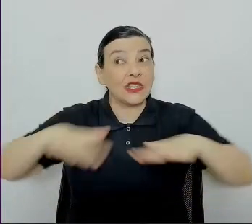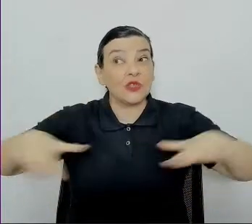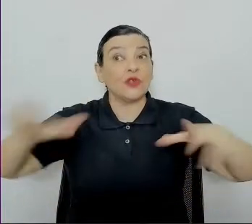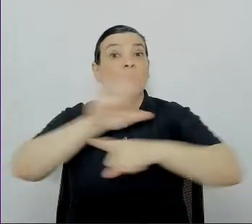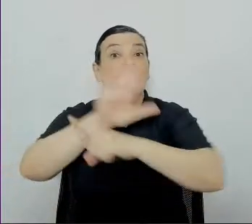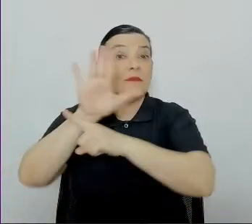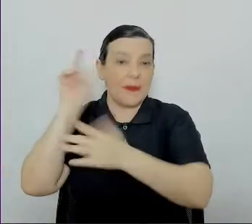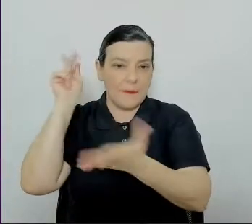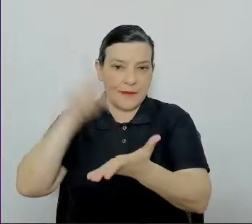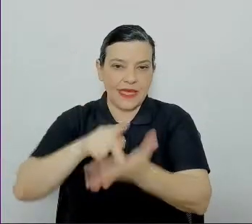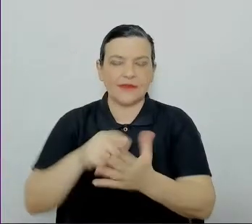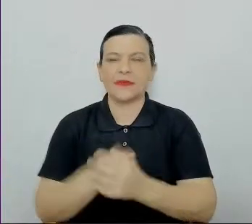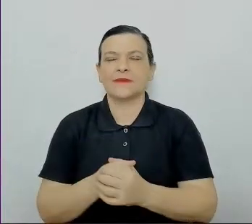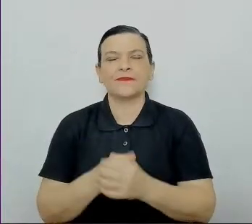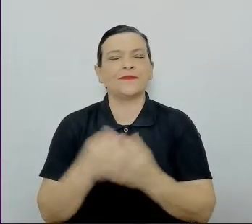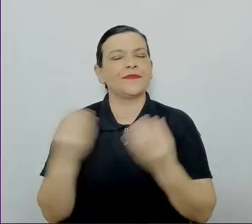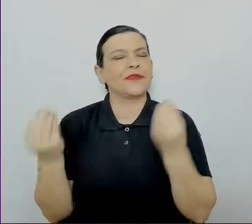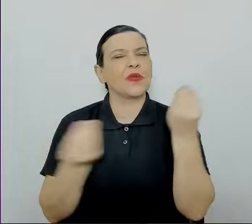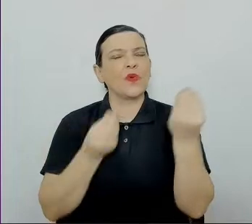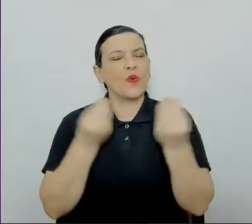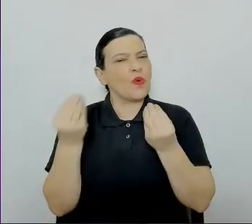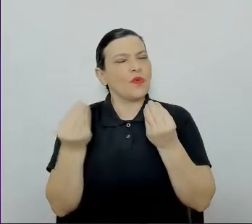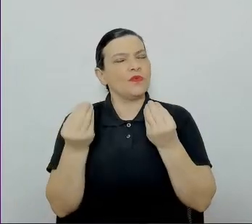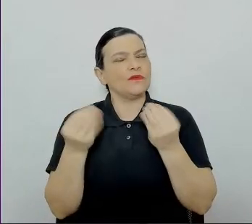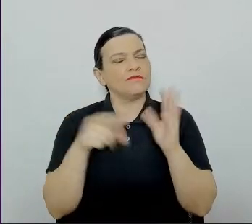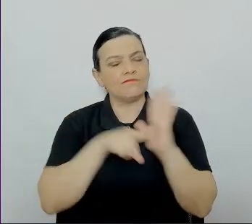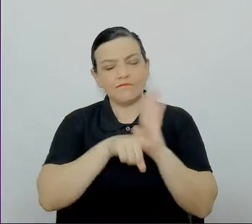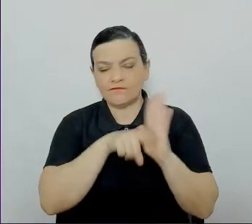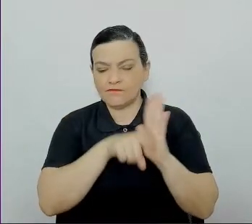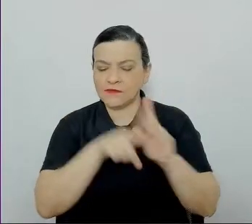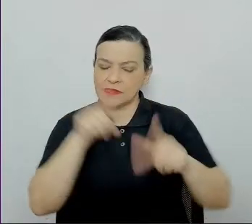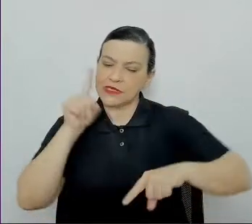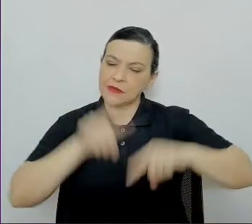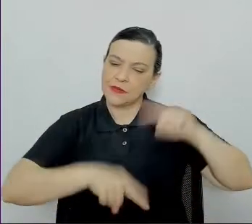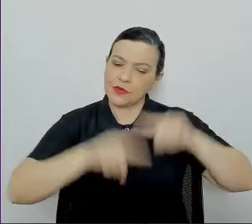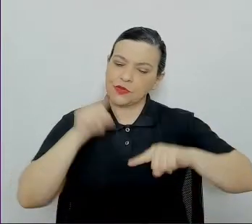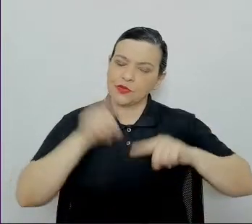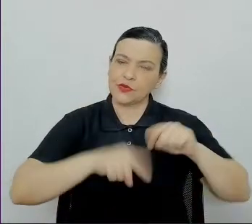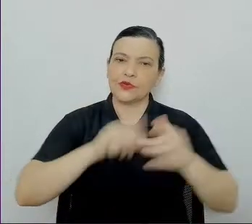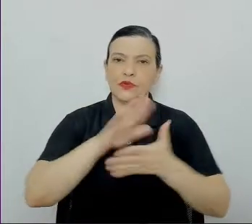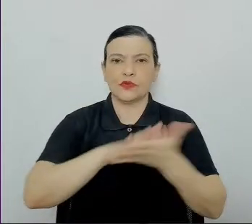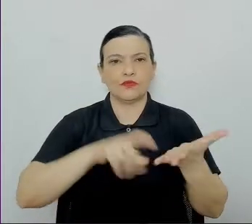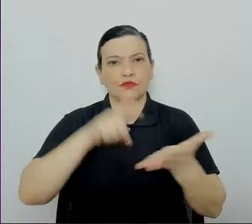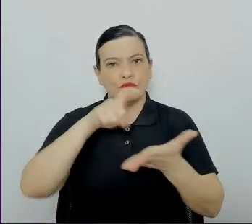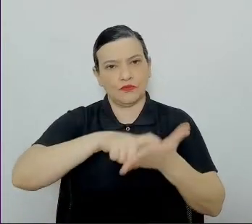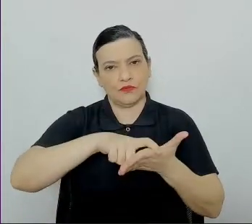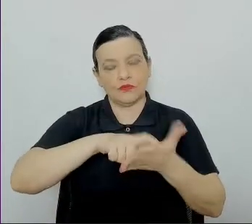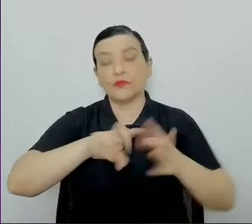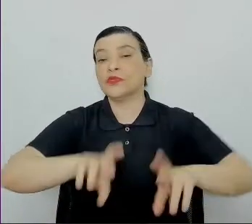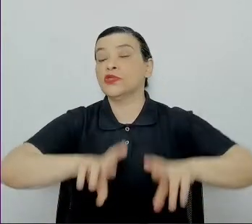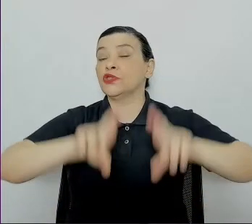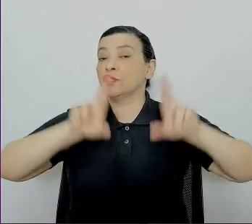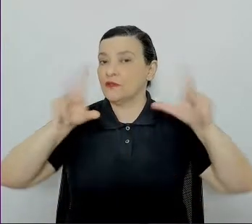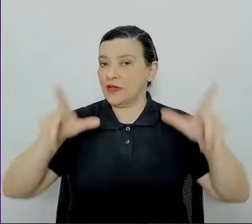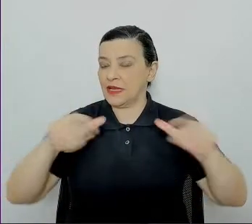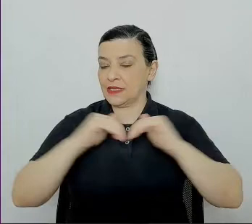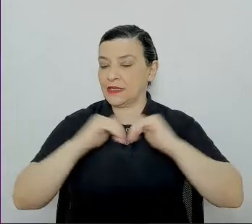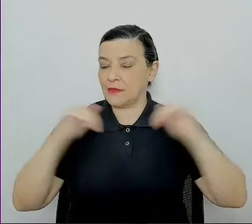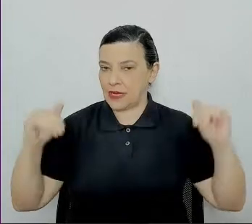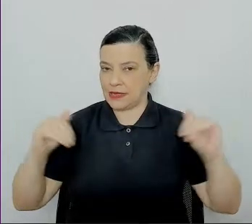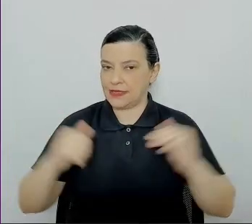Ok, então como é que a gente mensura produto e como é que a gente mensura funcionalidades? São coisas bem diferentes, bem apartadas.